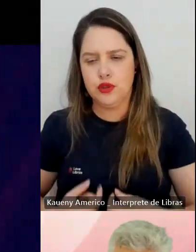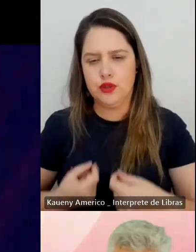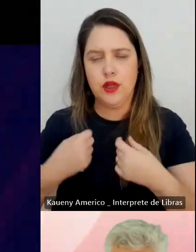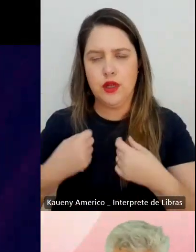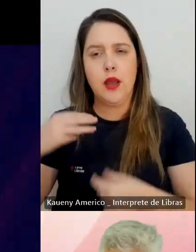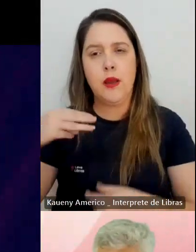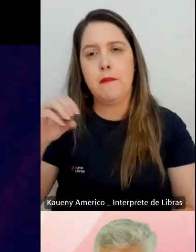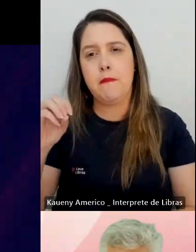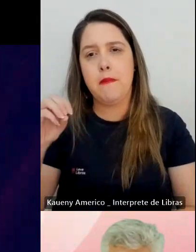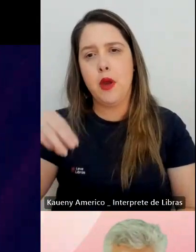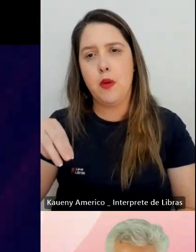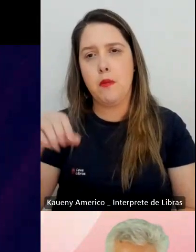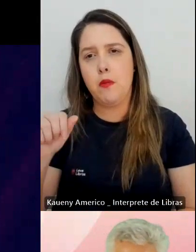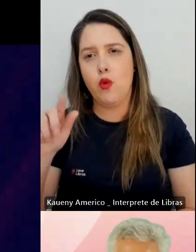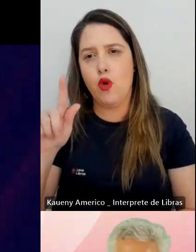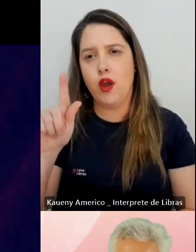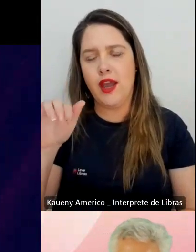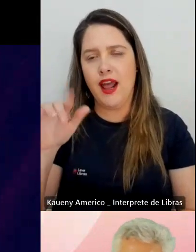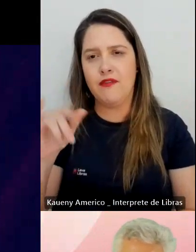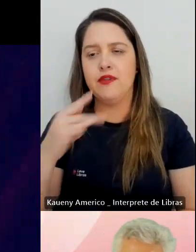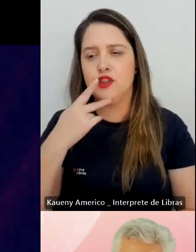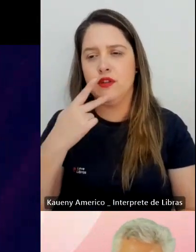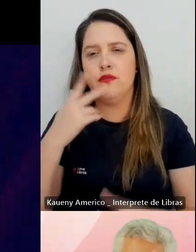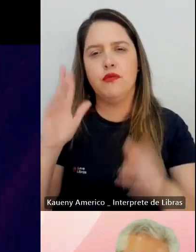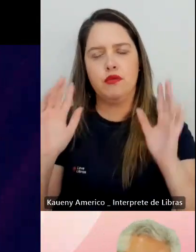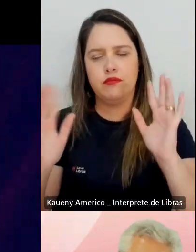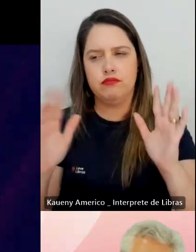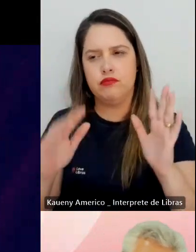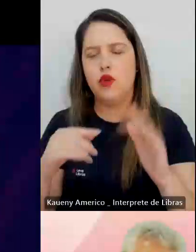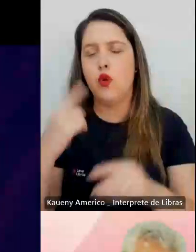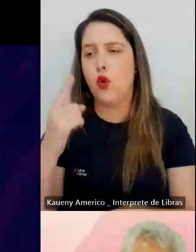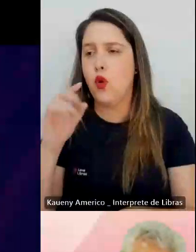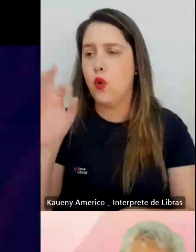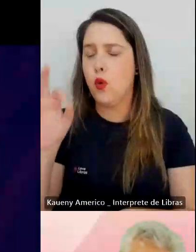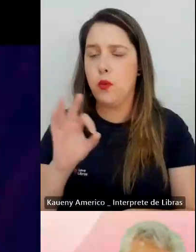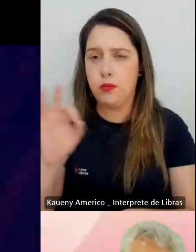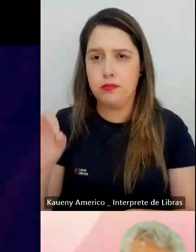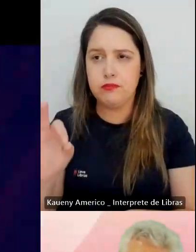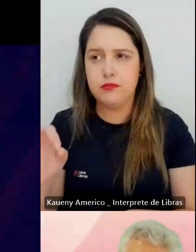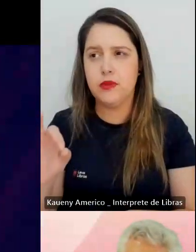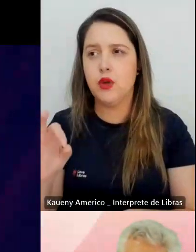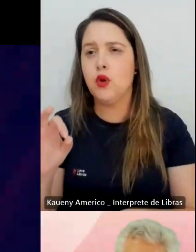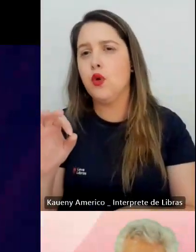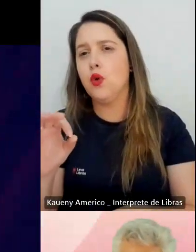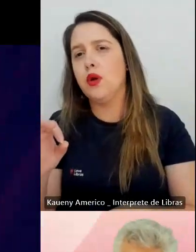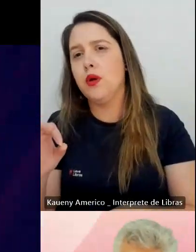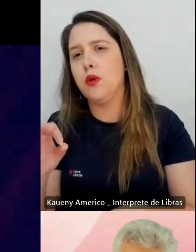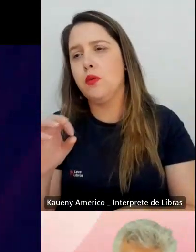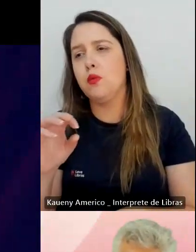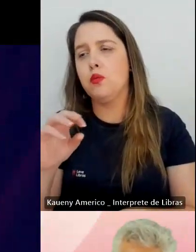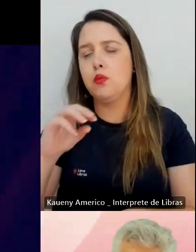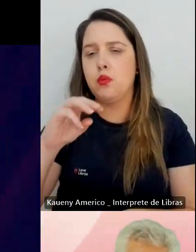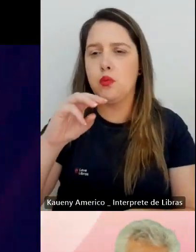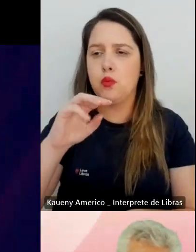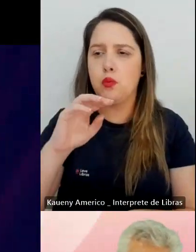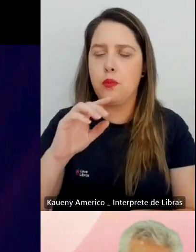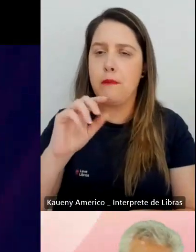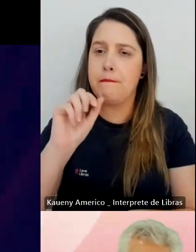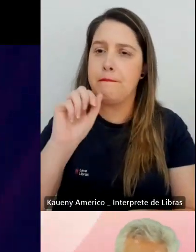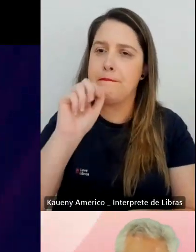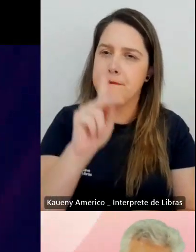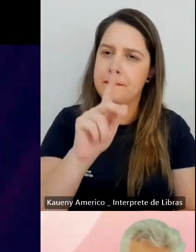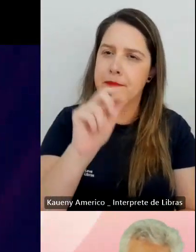que a gente acabou de falar. Colpocitologia oncológica, colposcopia e vulvoscopia são Papa Nicolau, a colpo e a vulvo,